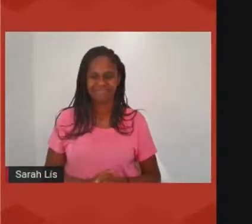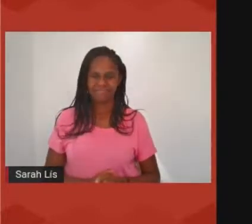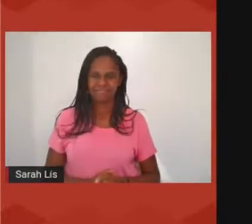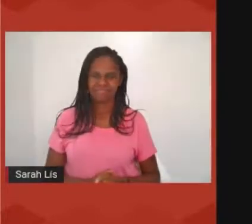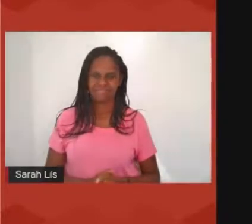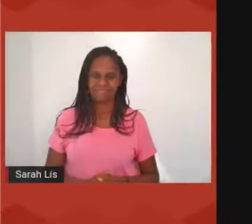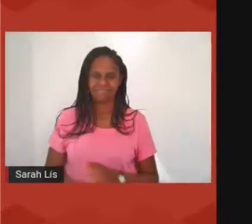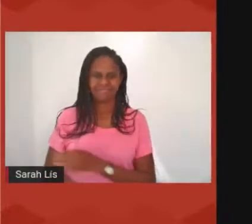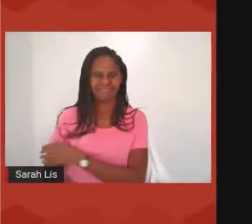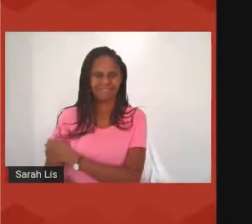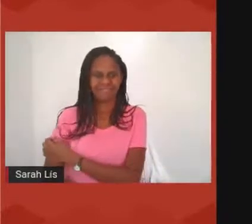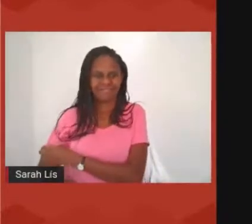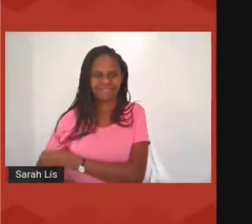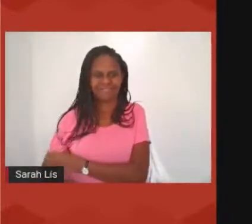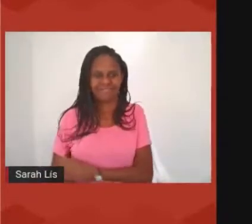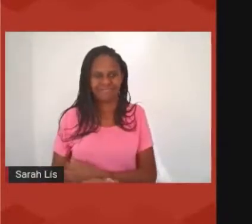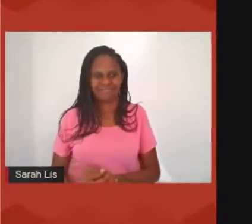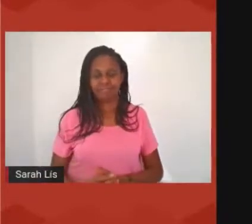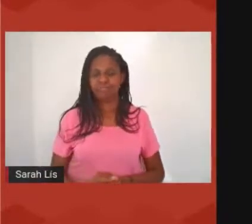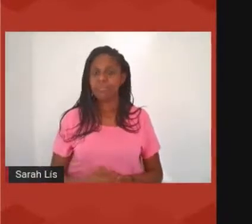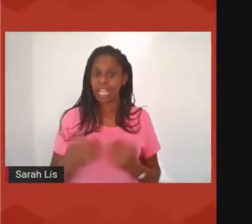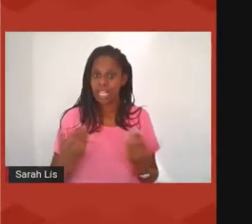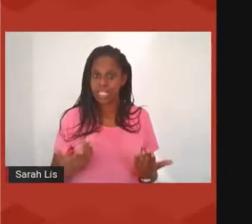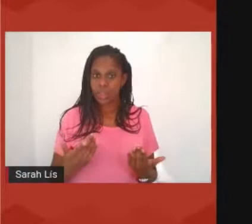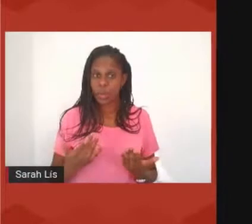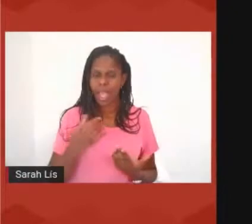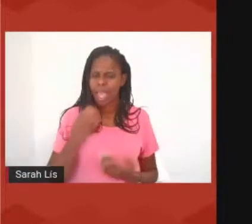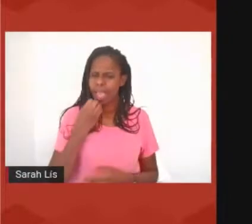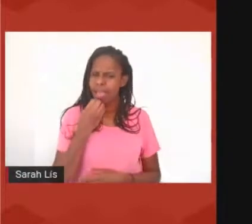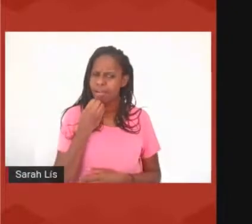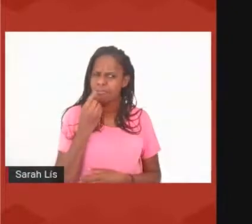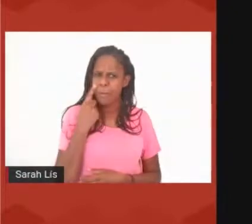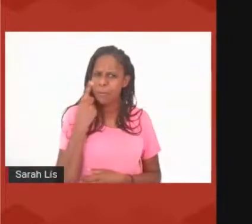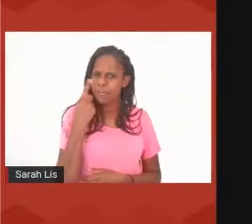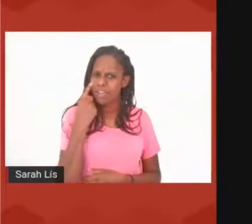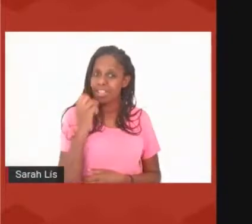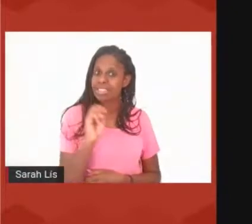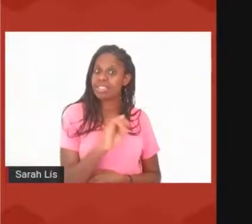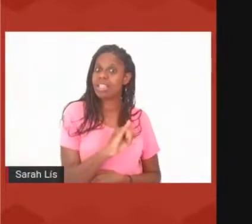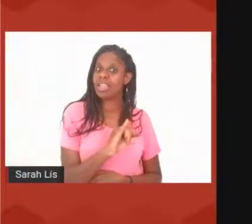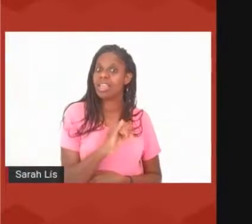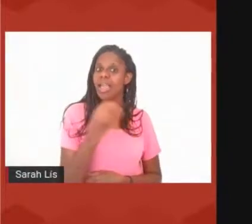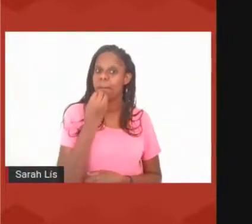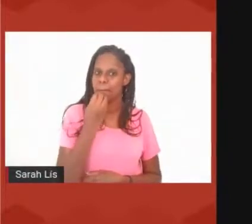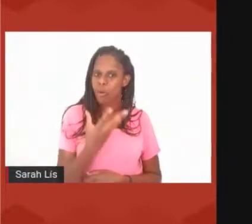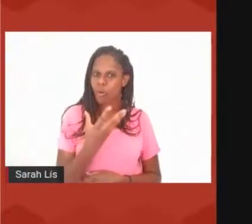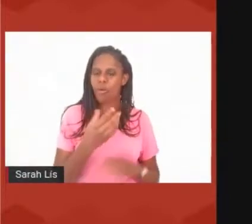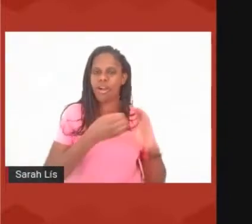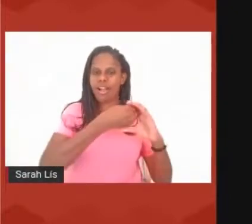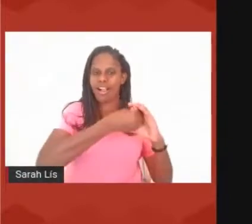Será que é uma boa conduta a gente tentar nomear as características do líquido?